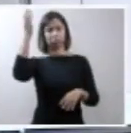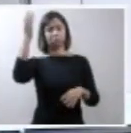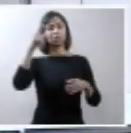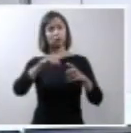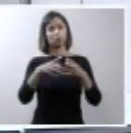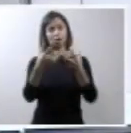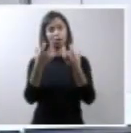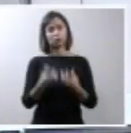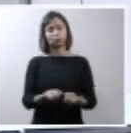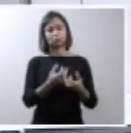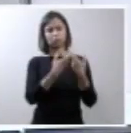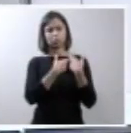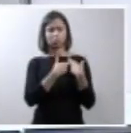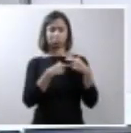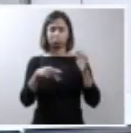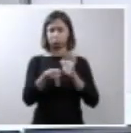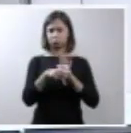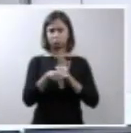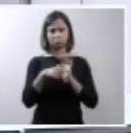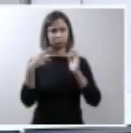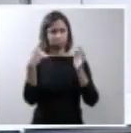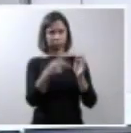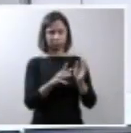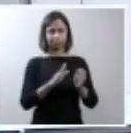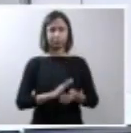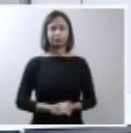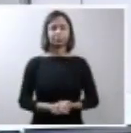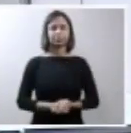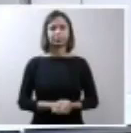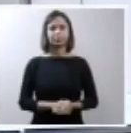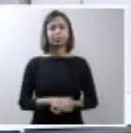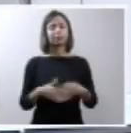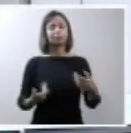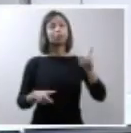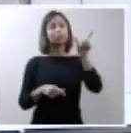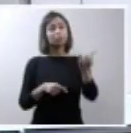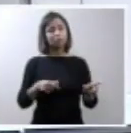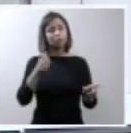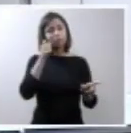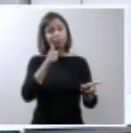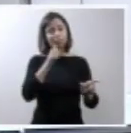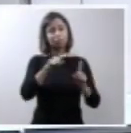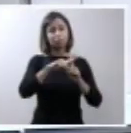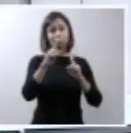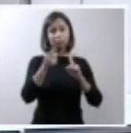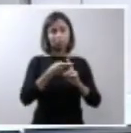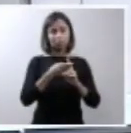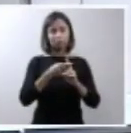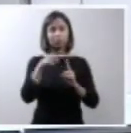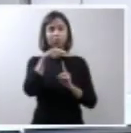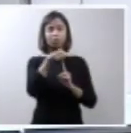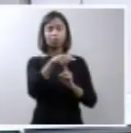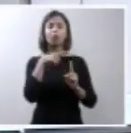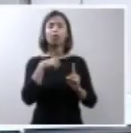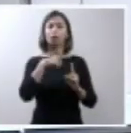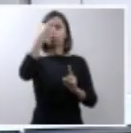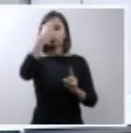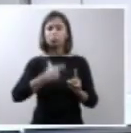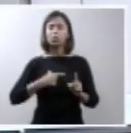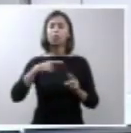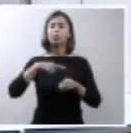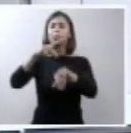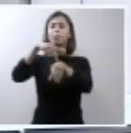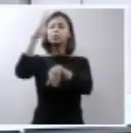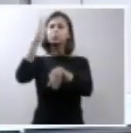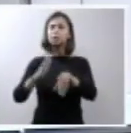decisões e arcar com as suas consequências essa mulher é cidadã de um país